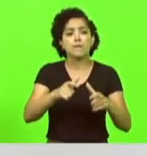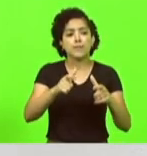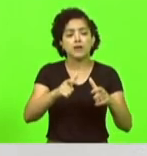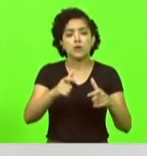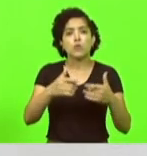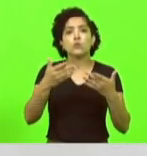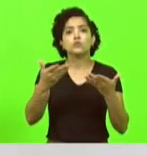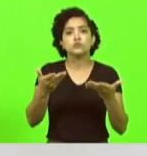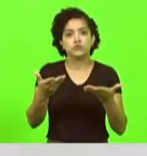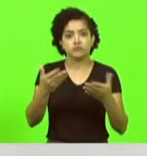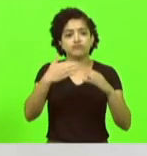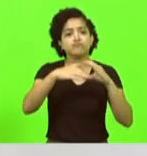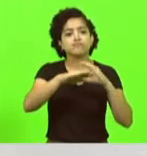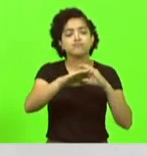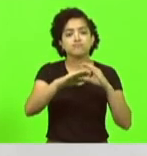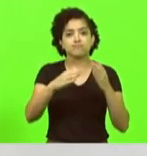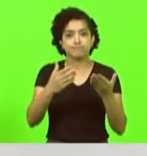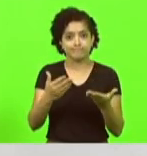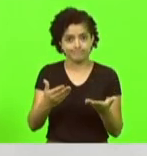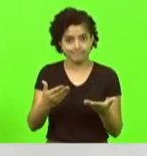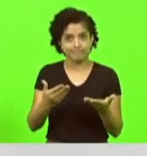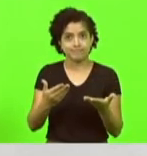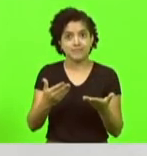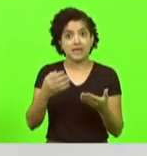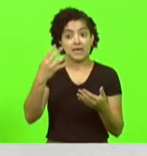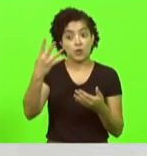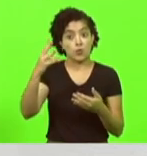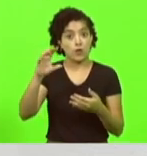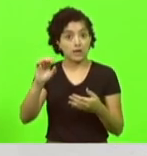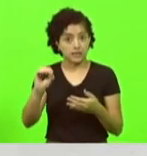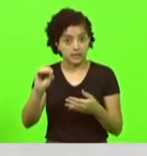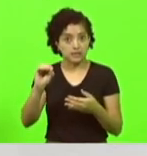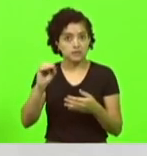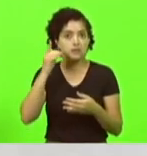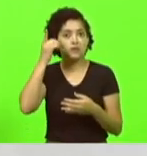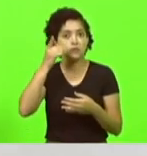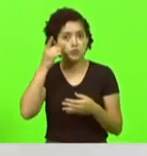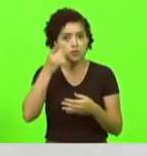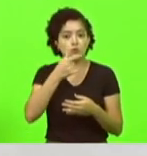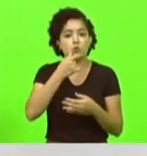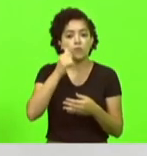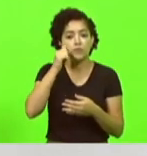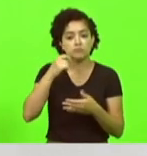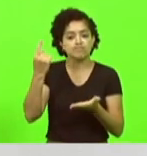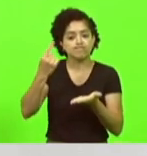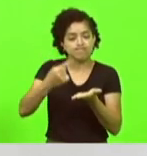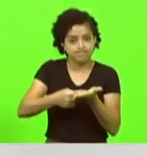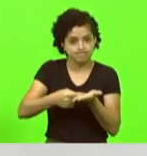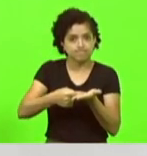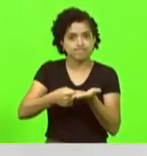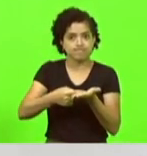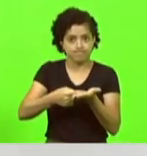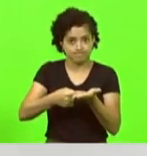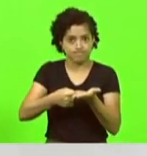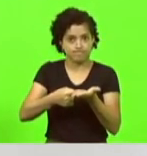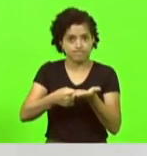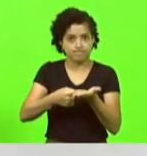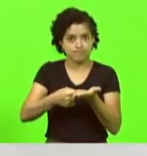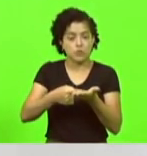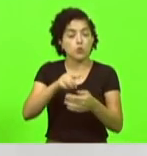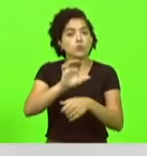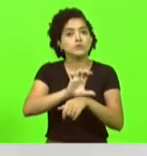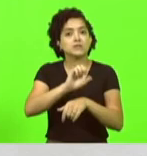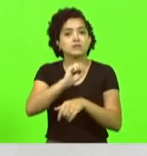Esta é uma contrapartida de 40 deputados e deputadas comprometidos com Catarinense e para o nosso